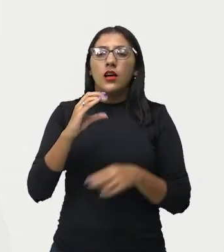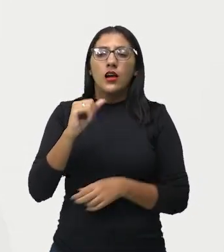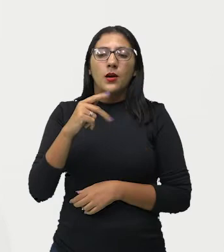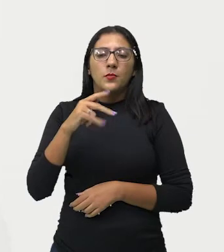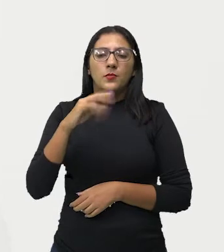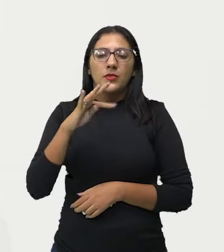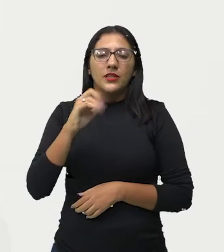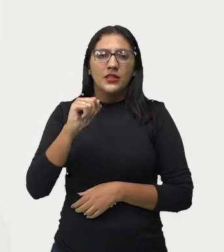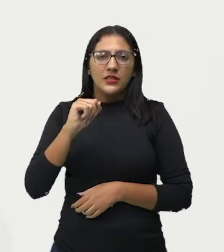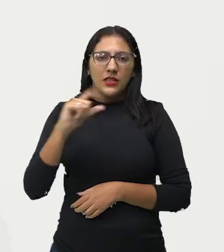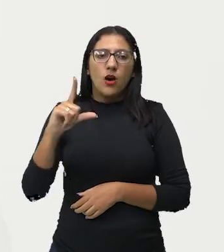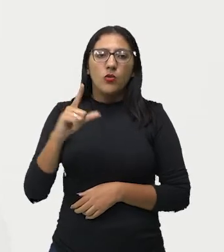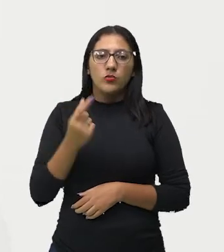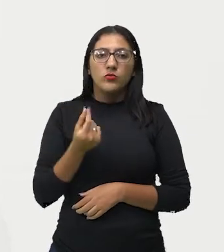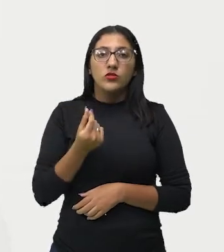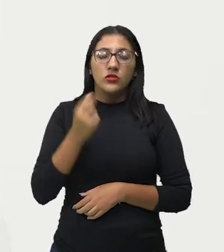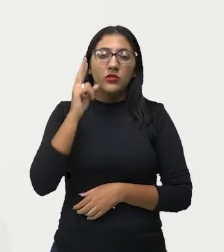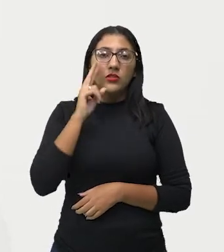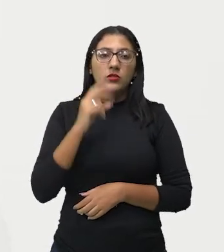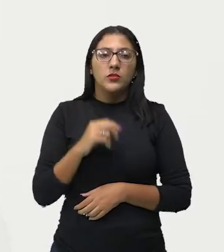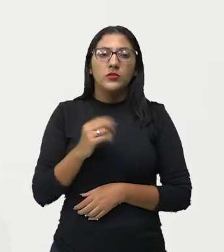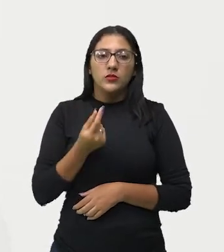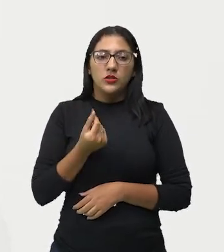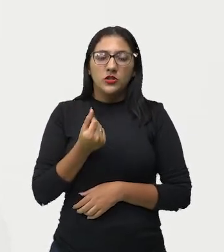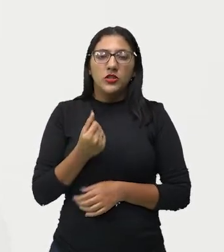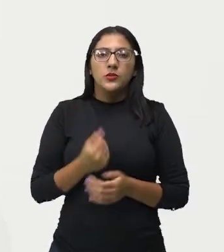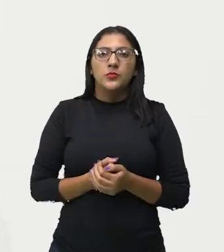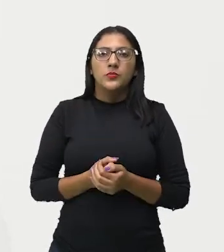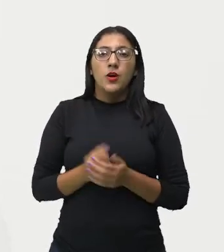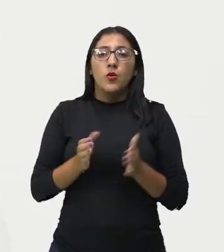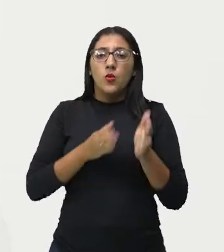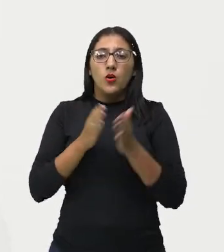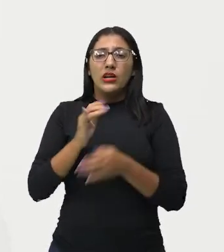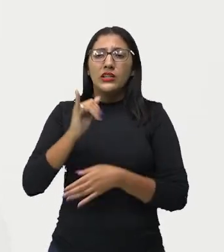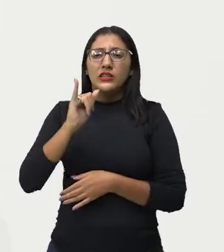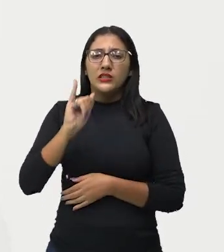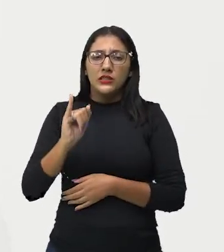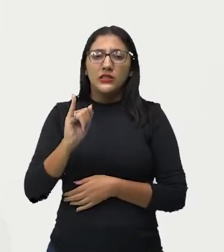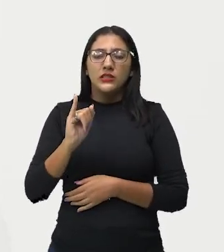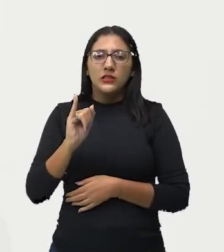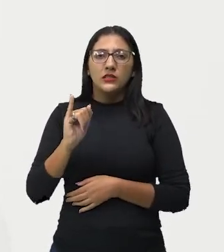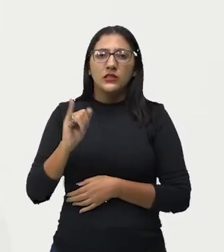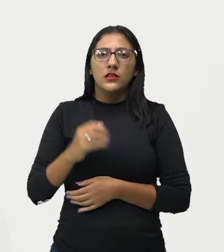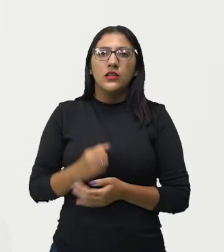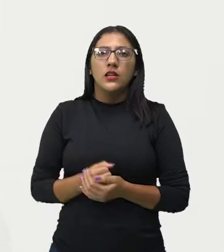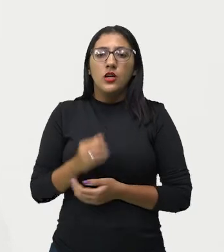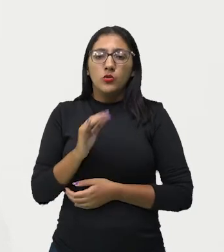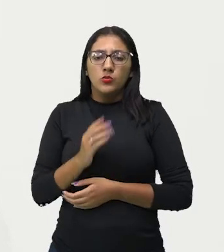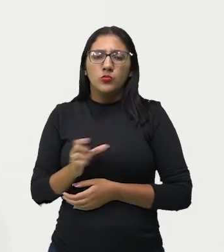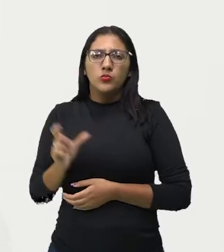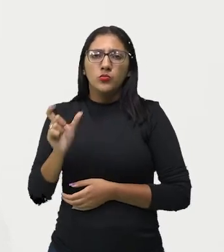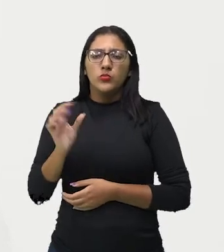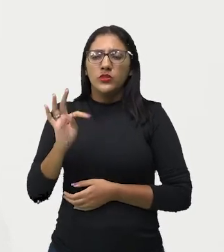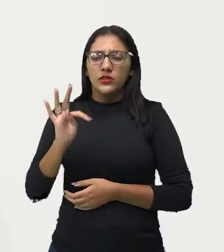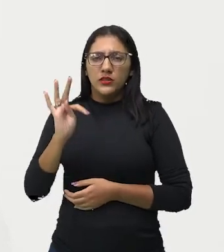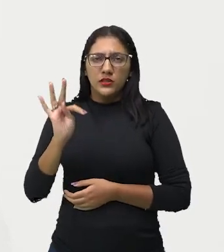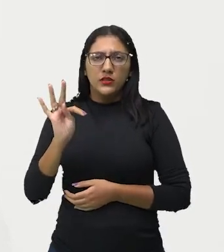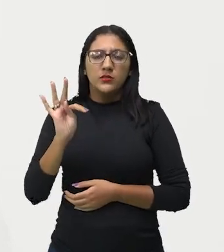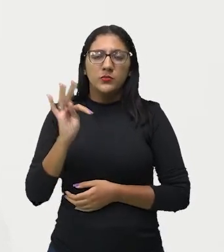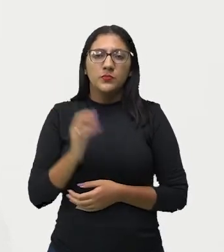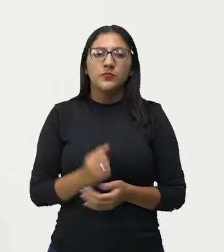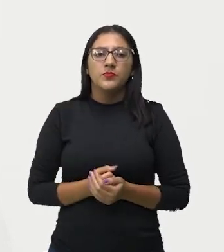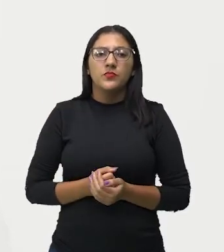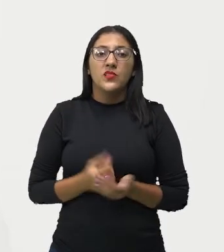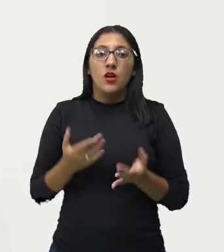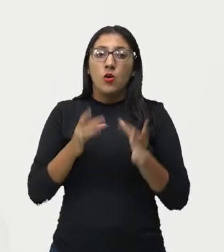agora atenção, taxa é representado pela letra I. E o T representa o tempo. Vou detalhar aqui para